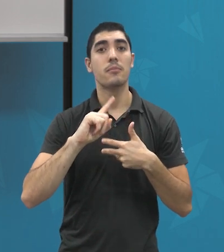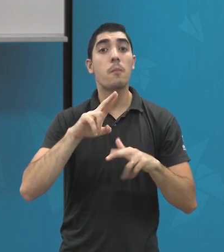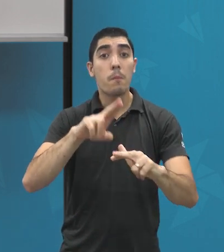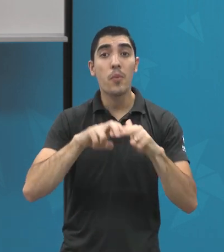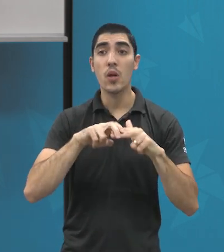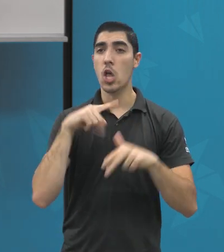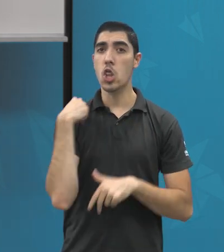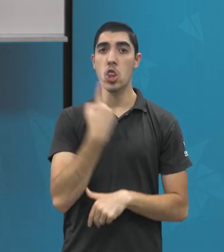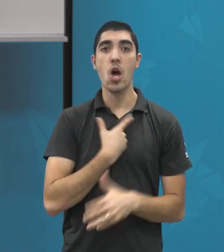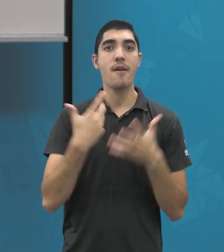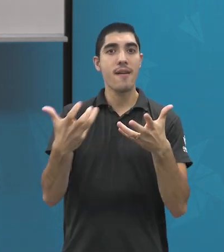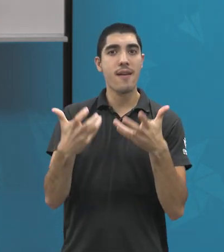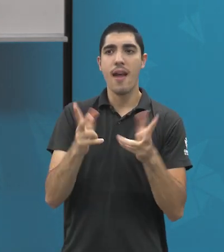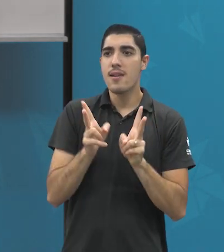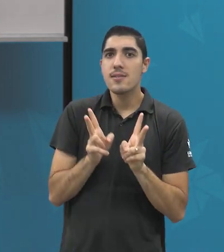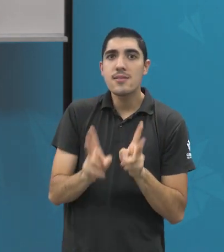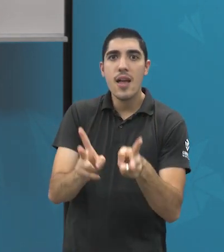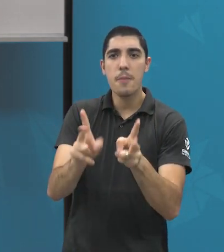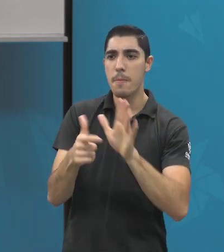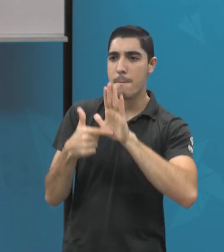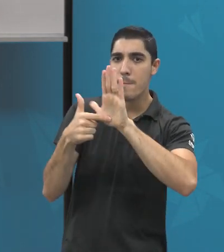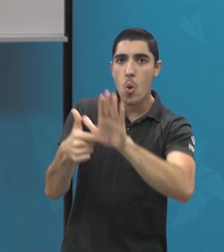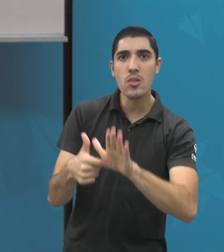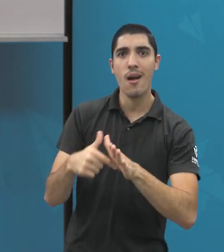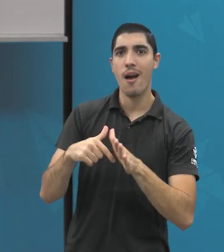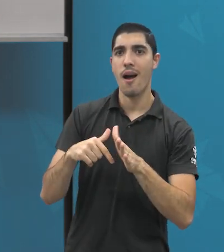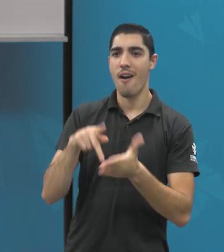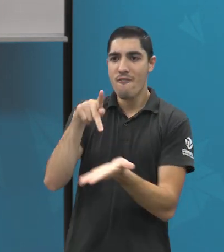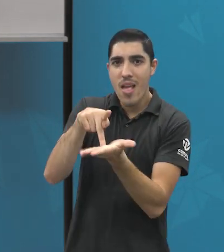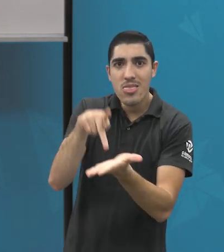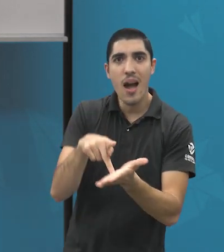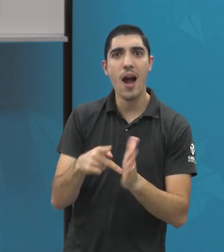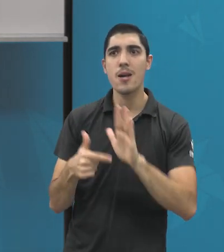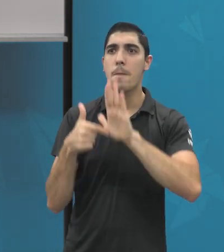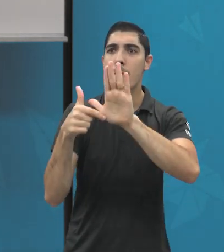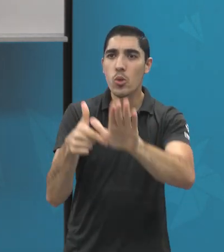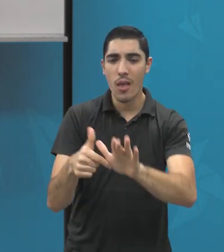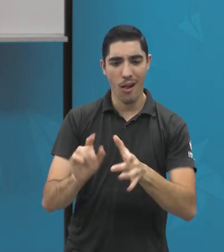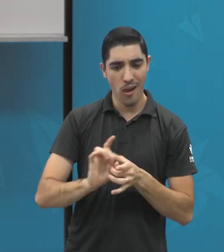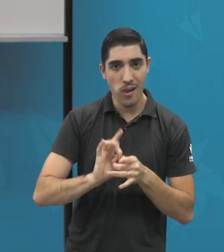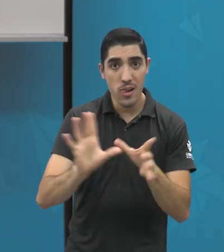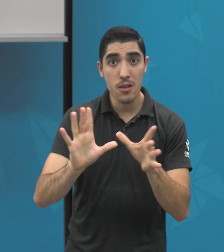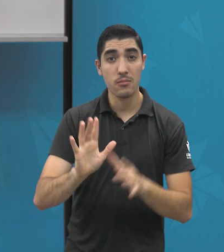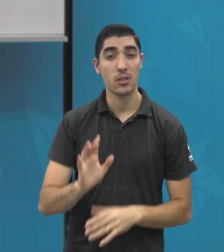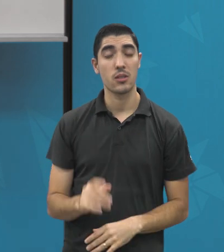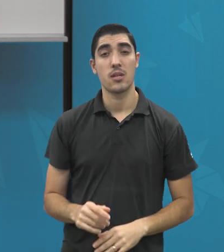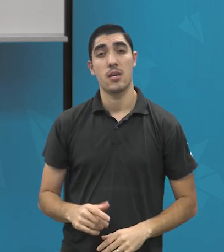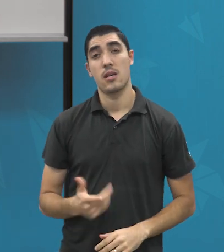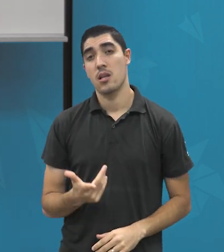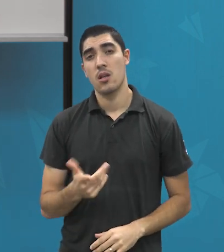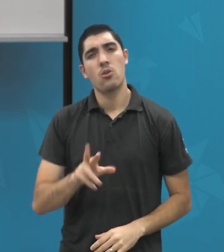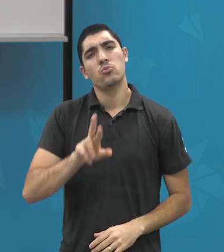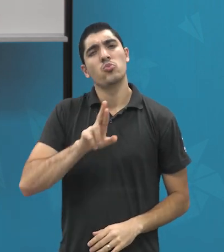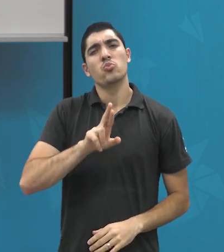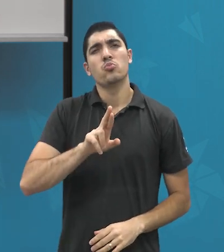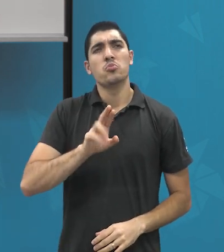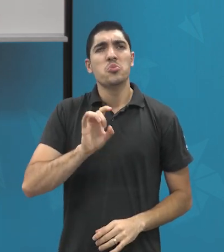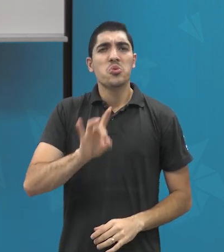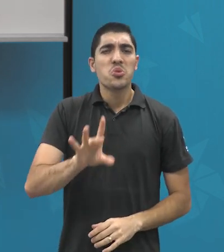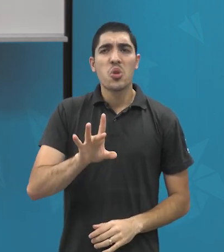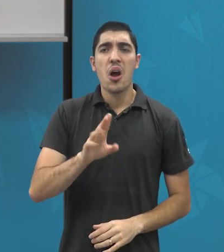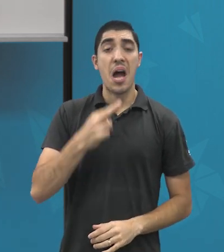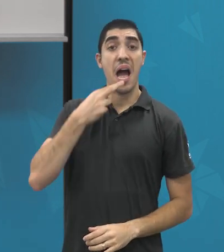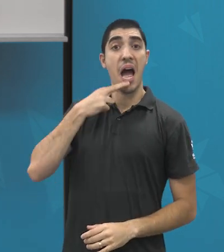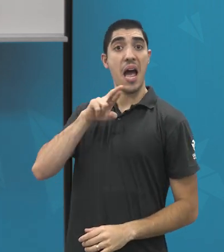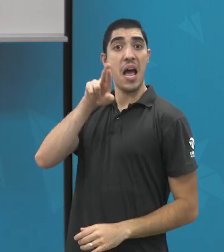luta pela verdade, nessa luta pela liberdade. Não se trata apenas de atos